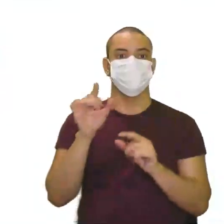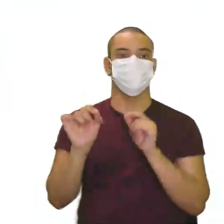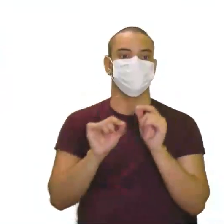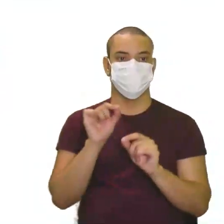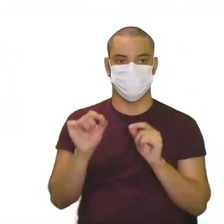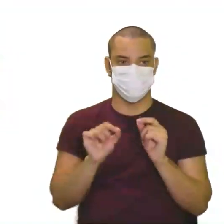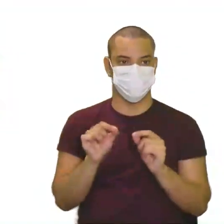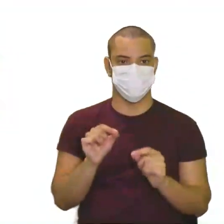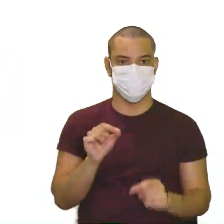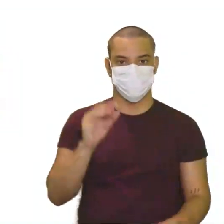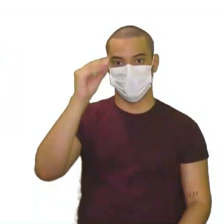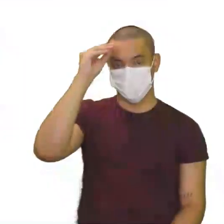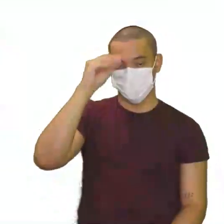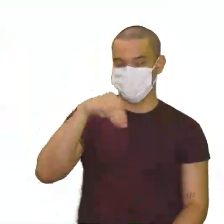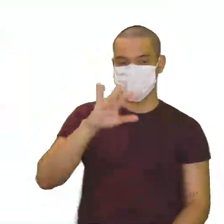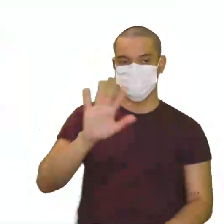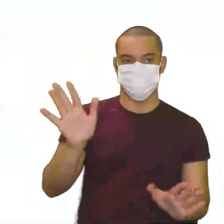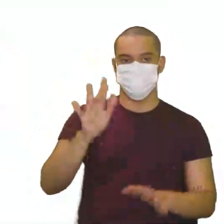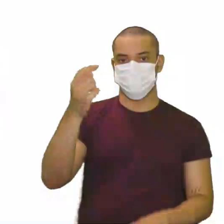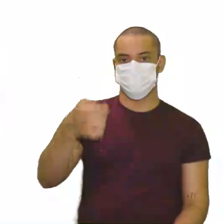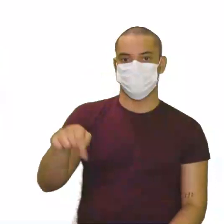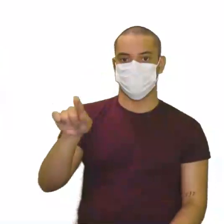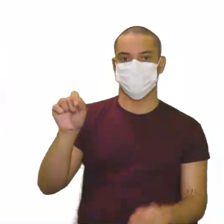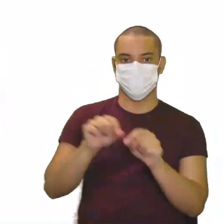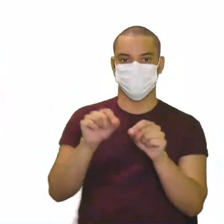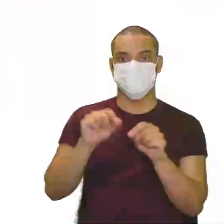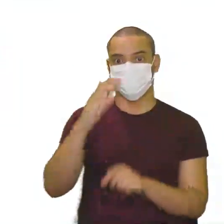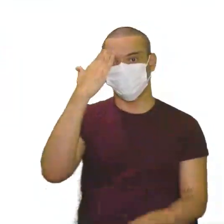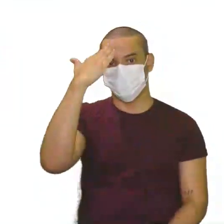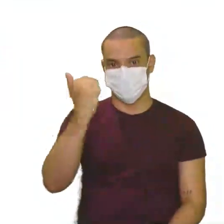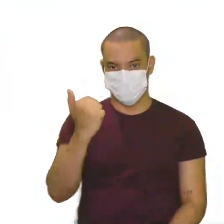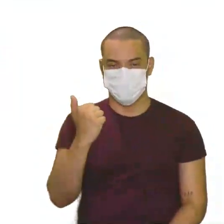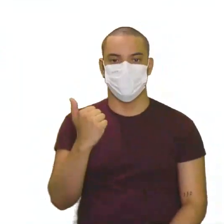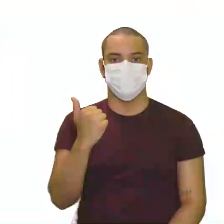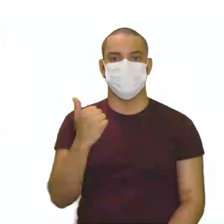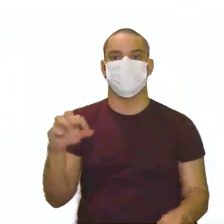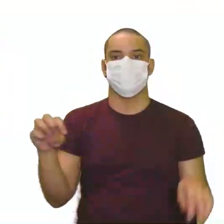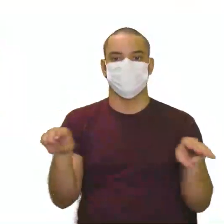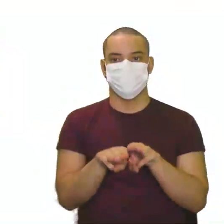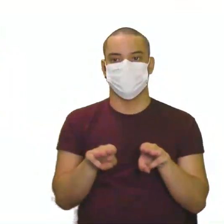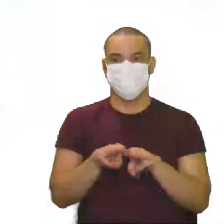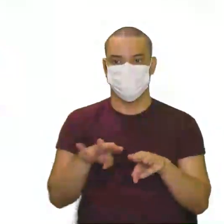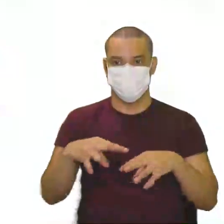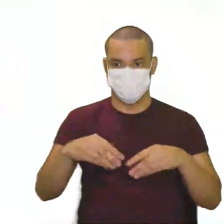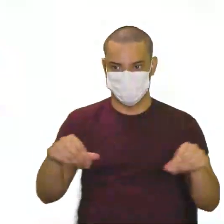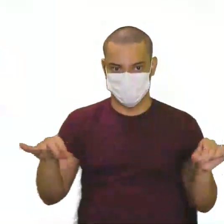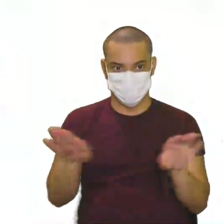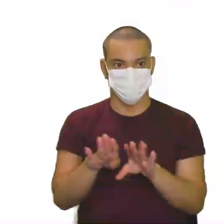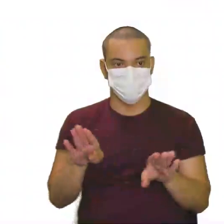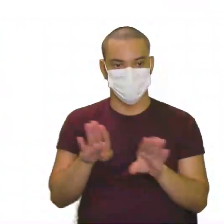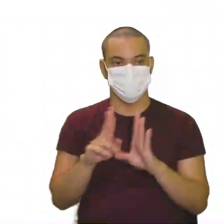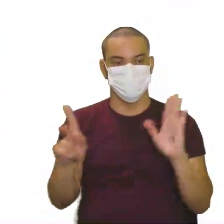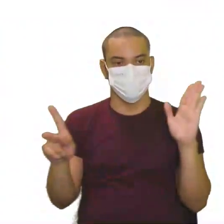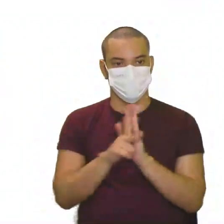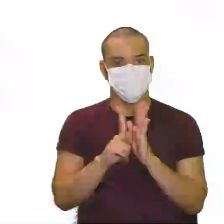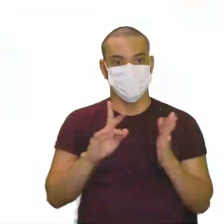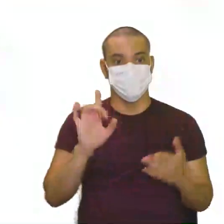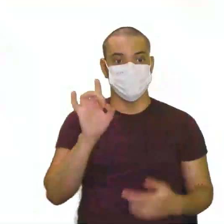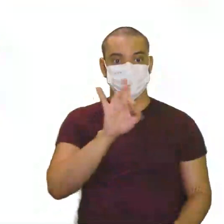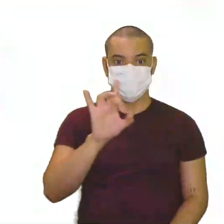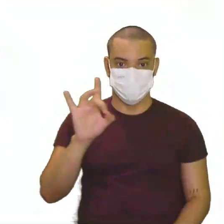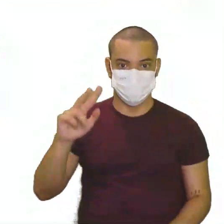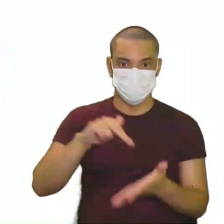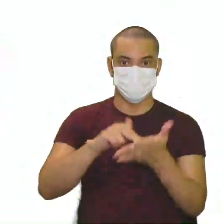aqui desconsiderando o campo magnético terrestre e considerando que a agulha magnética de cada